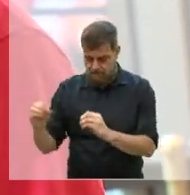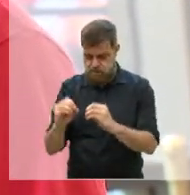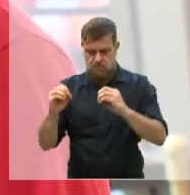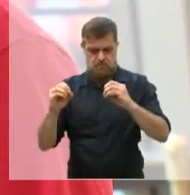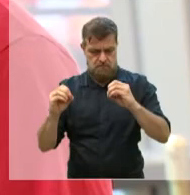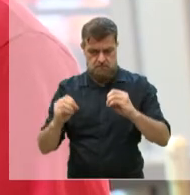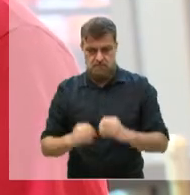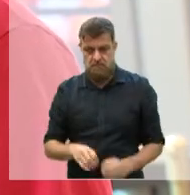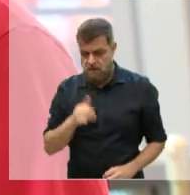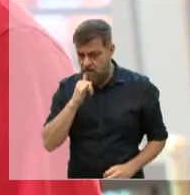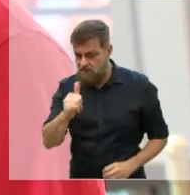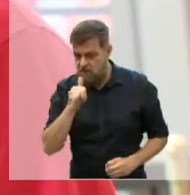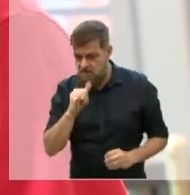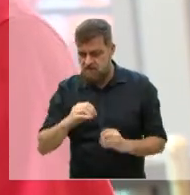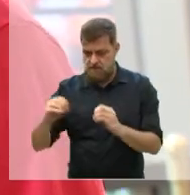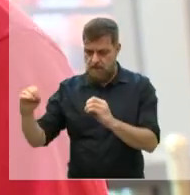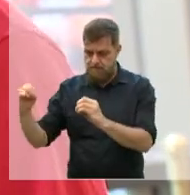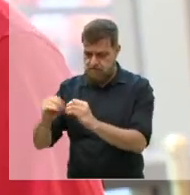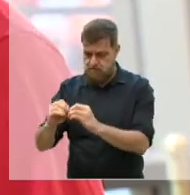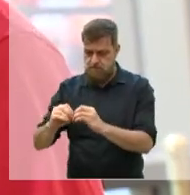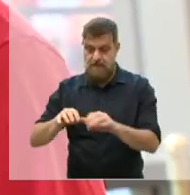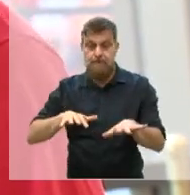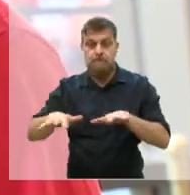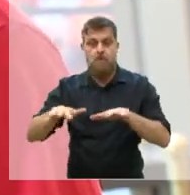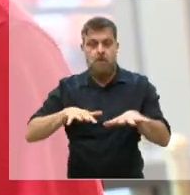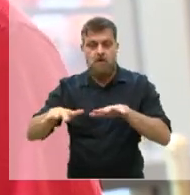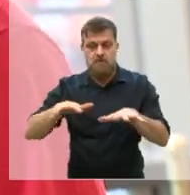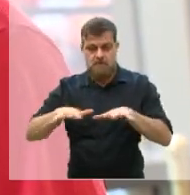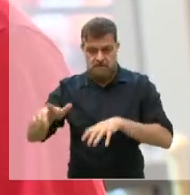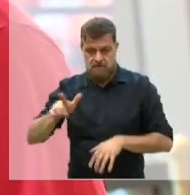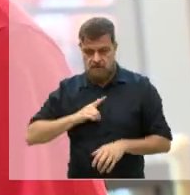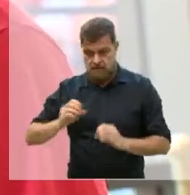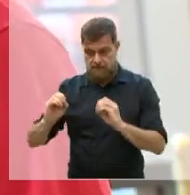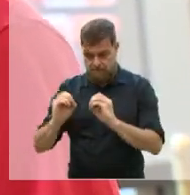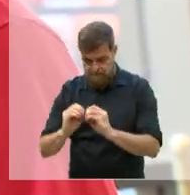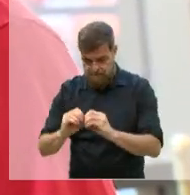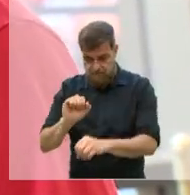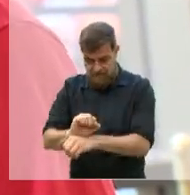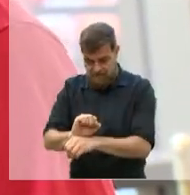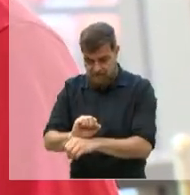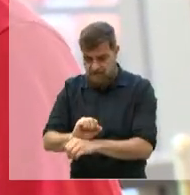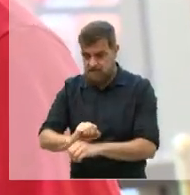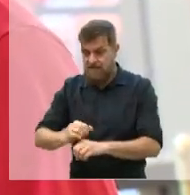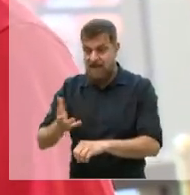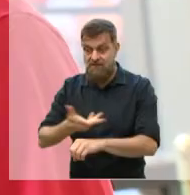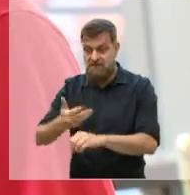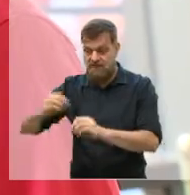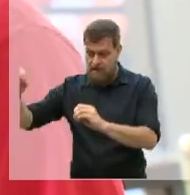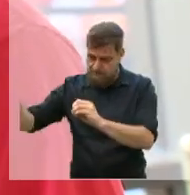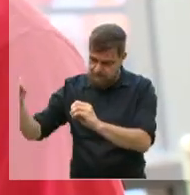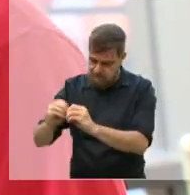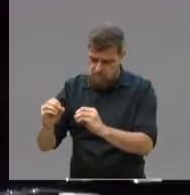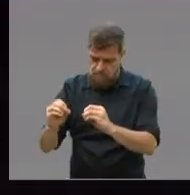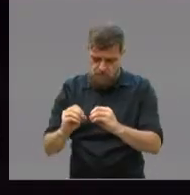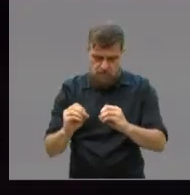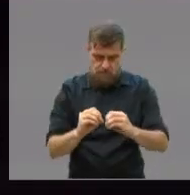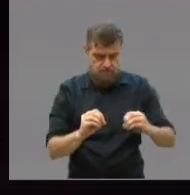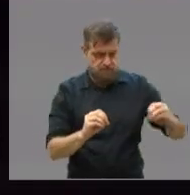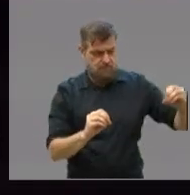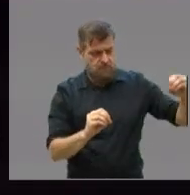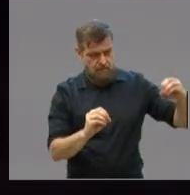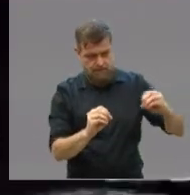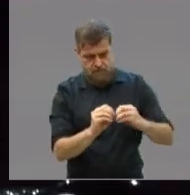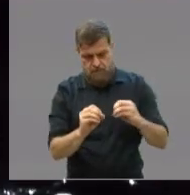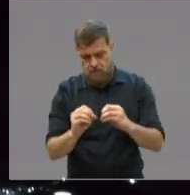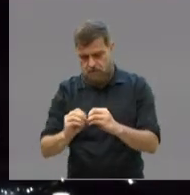A gente diz que quando uma esfera está andando, ou um corpo está andando, ela tem energia cinética, porque tem velocidade, e tem quantidade de movimento.